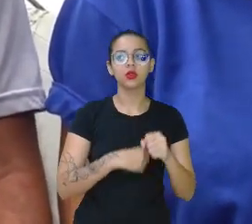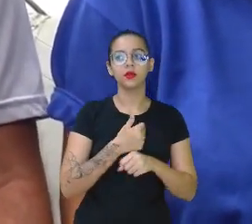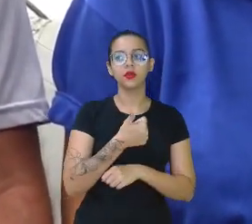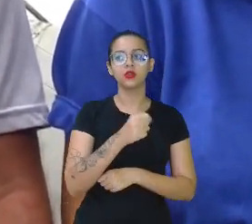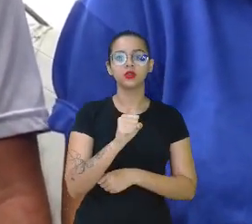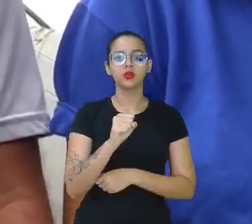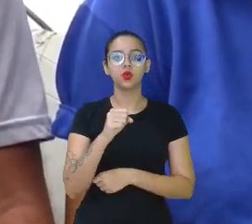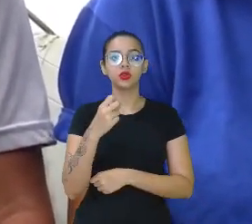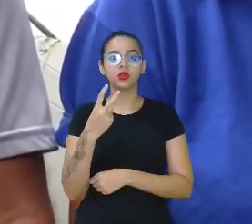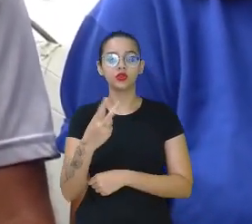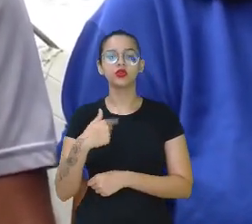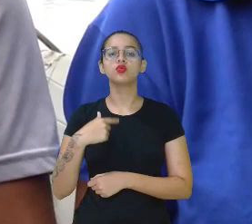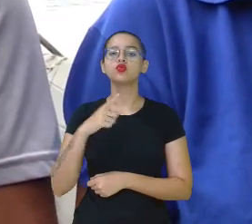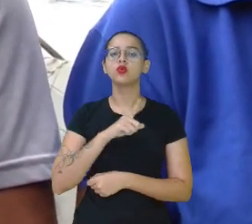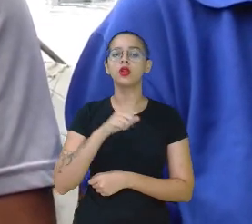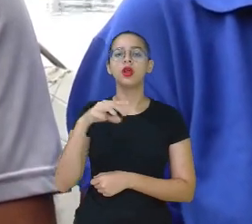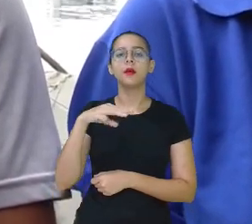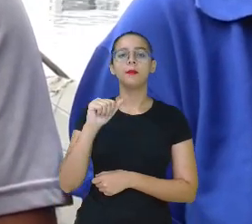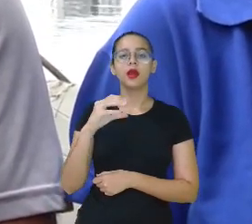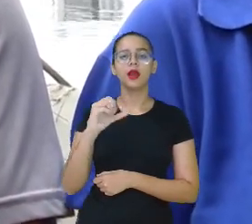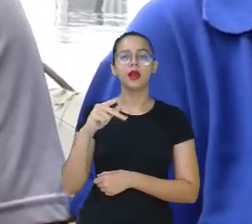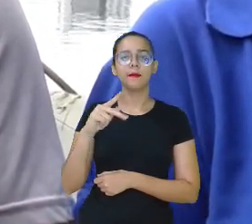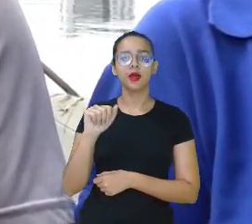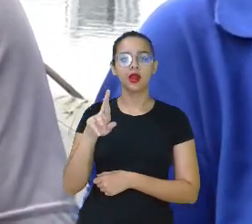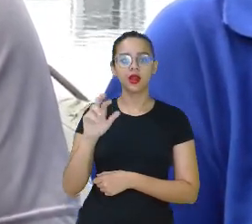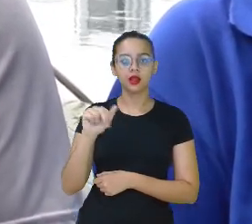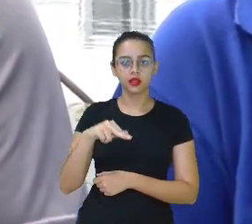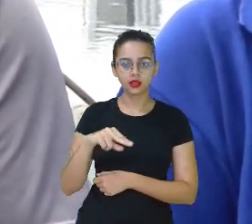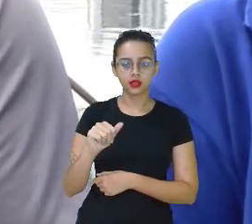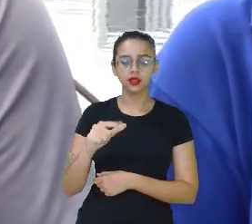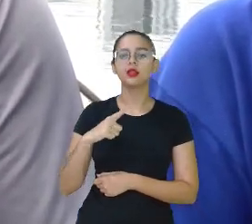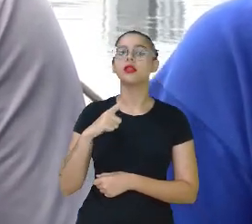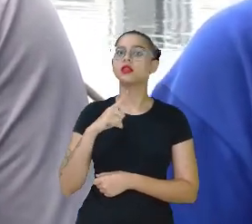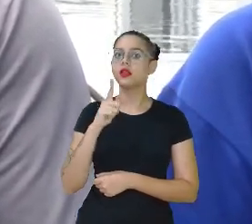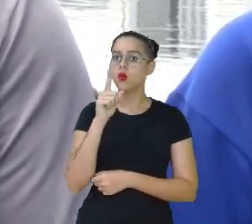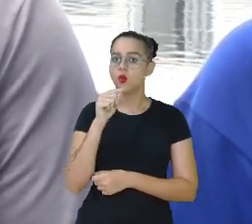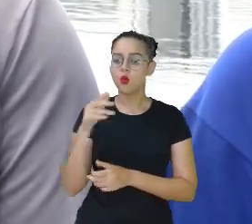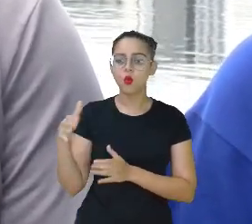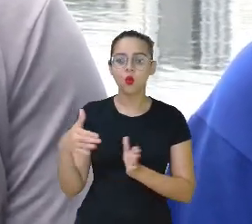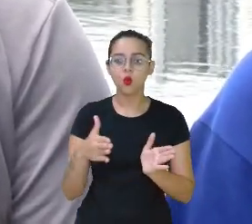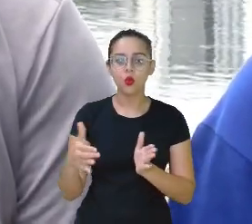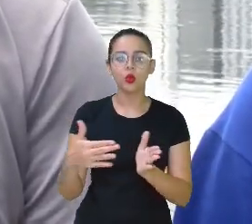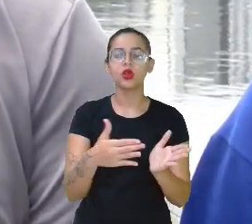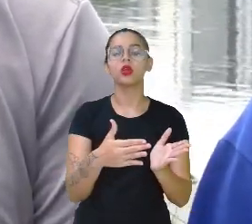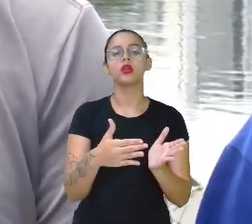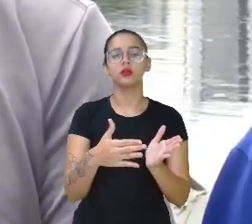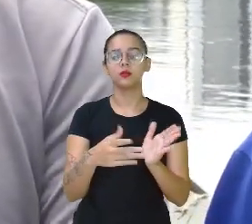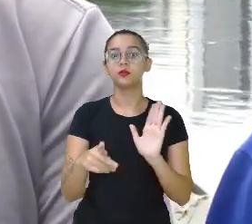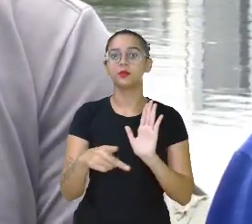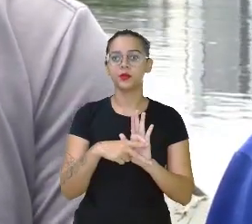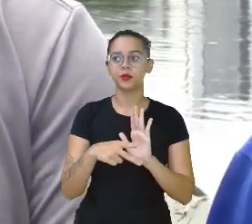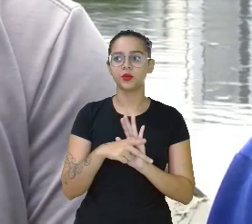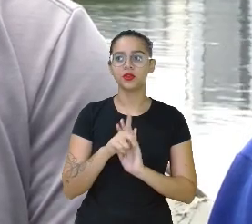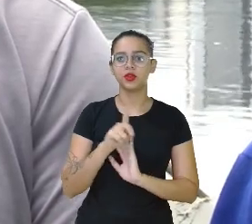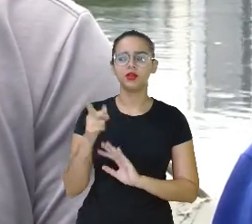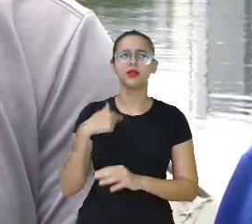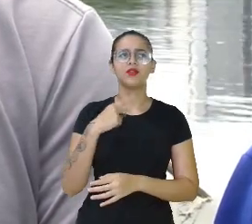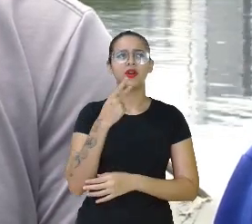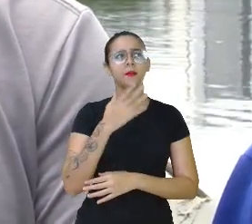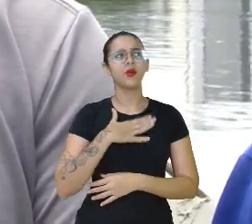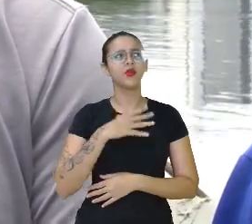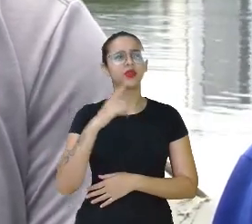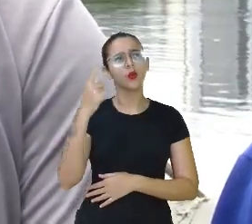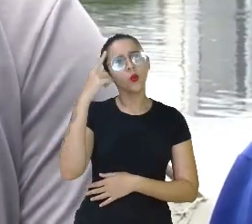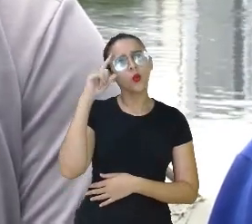não sou daqui, sou de Macaparana. E lá eu tinha um rio, o rio Macaparana. E lá eu disse, meu Deus, um dia por